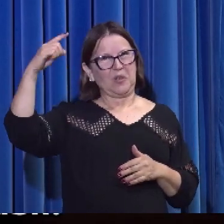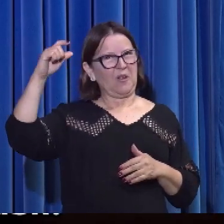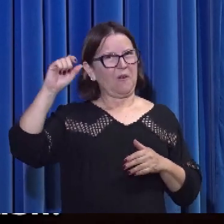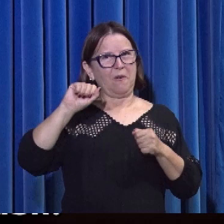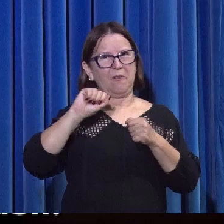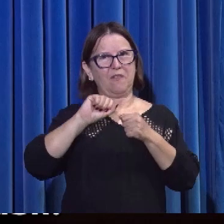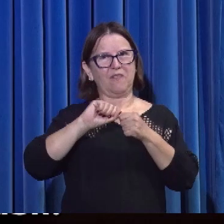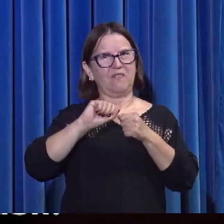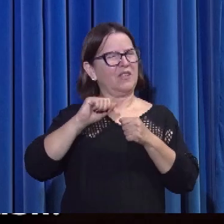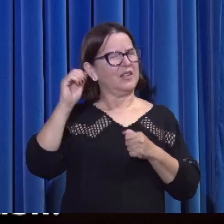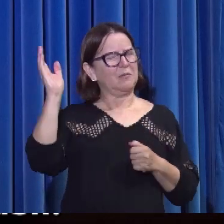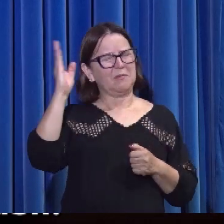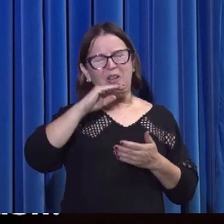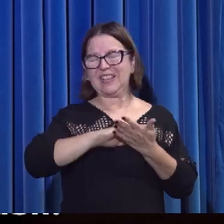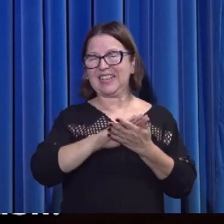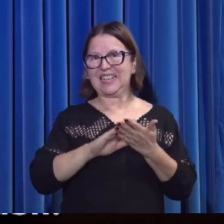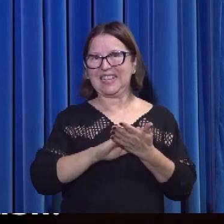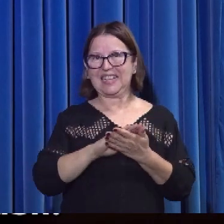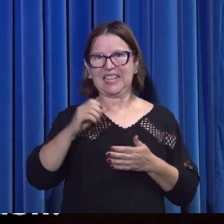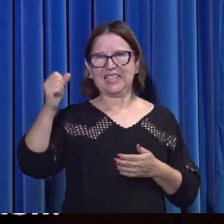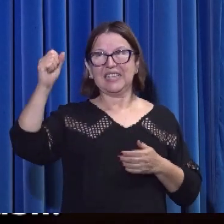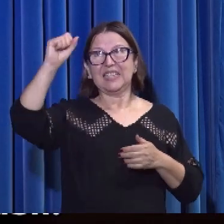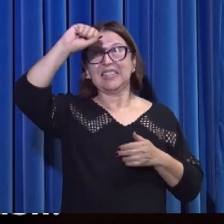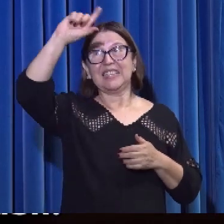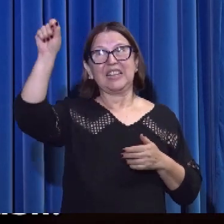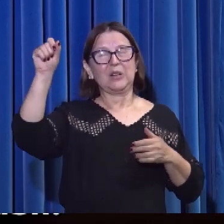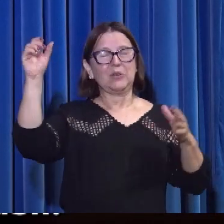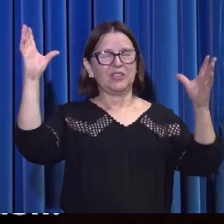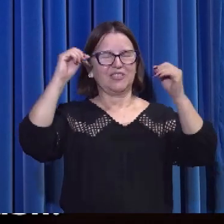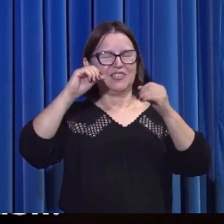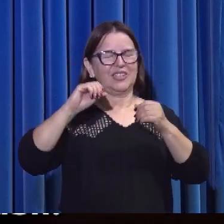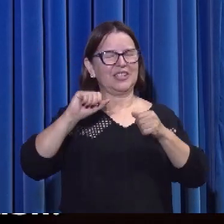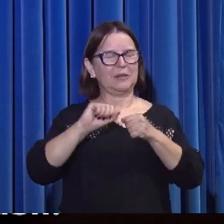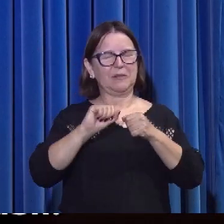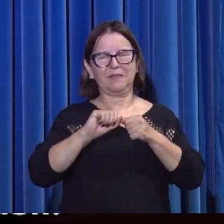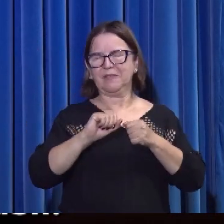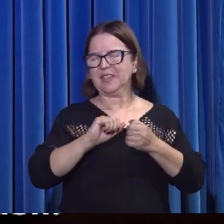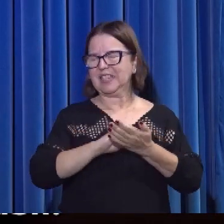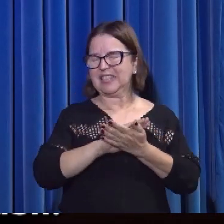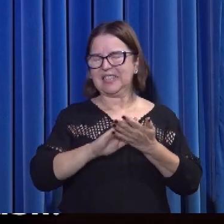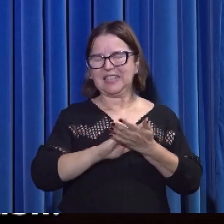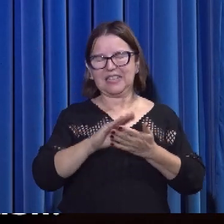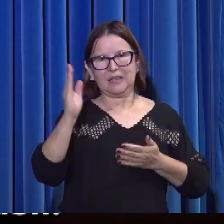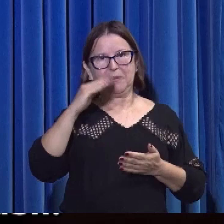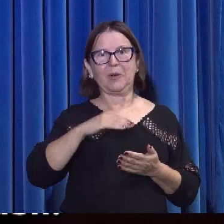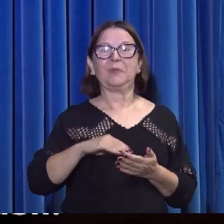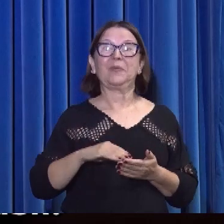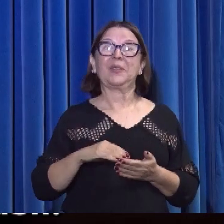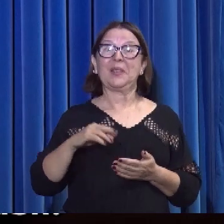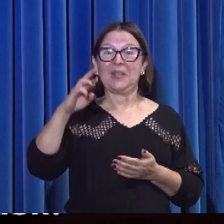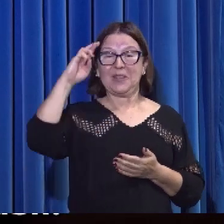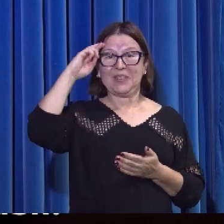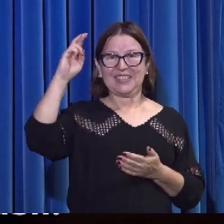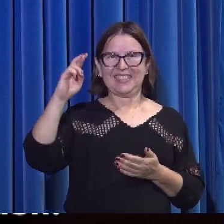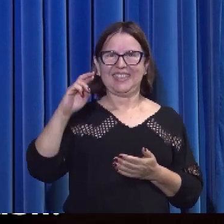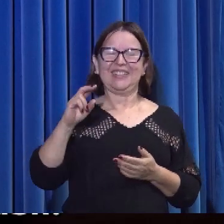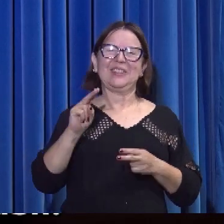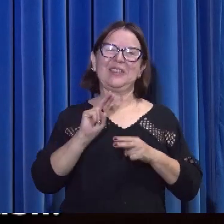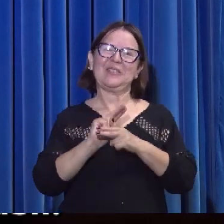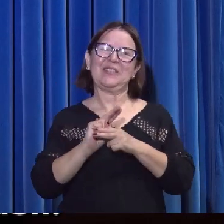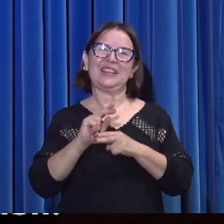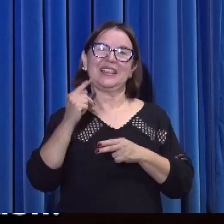mal, guardará a tua alma. O Senhor guardará a tua saída e a tua entrada, desde agora e para